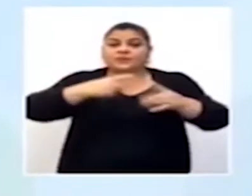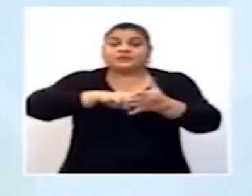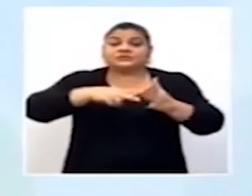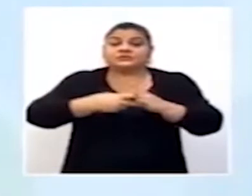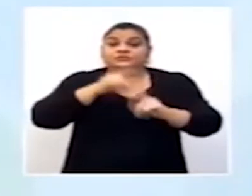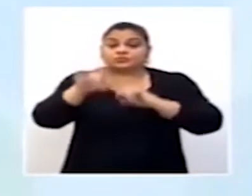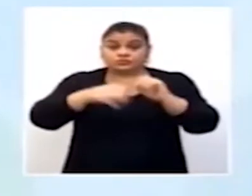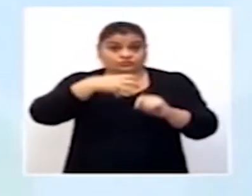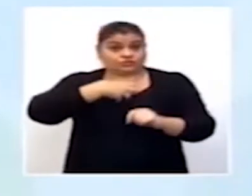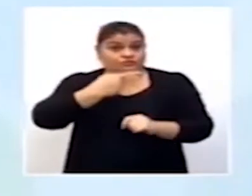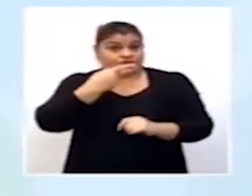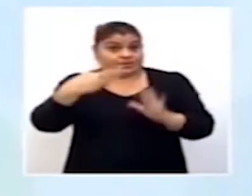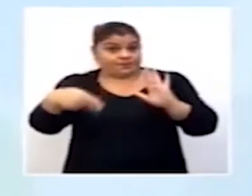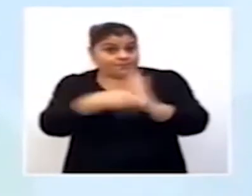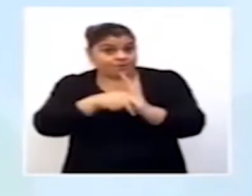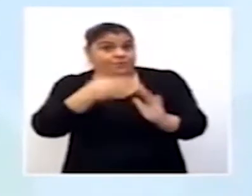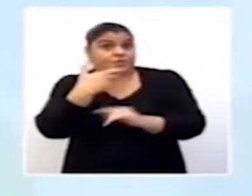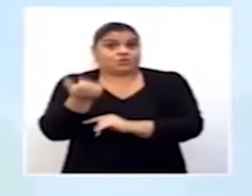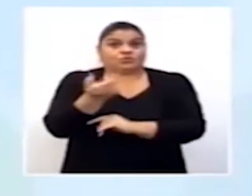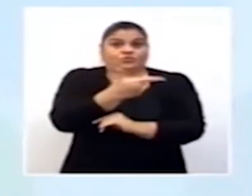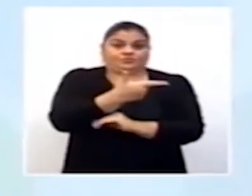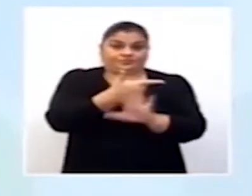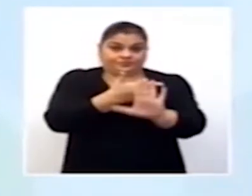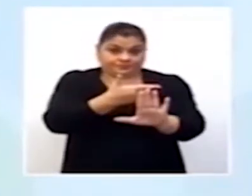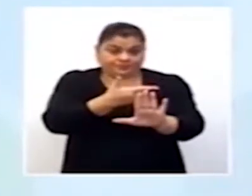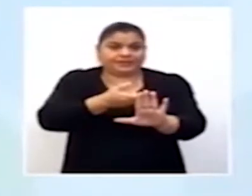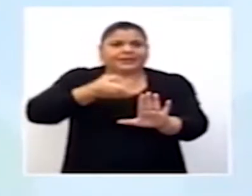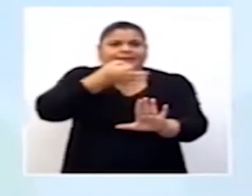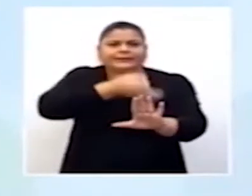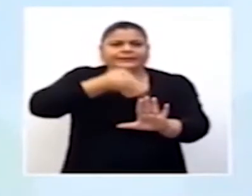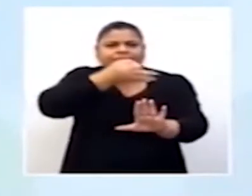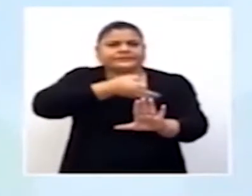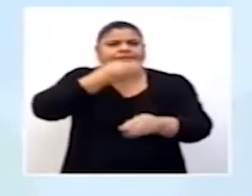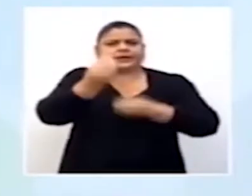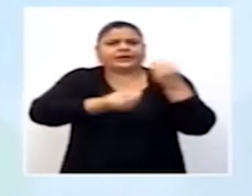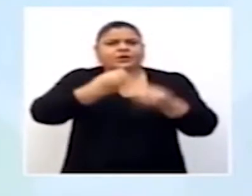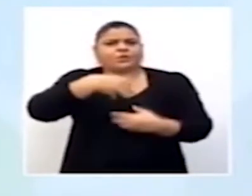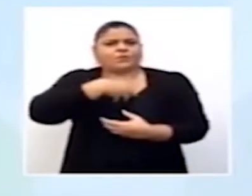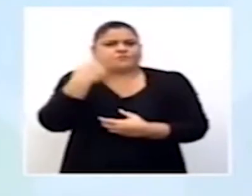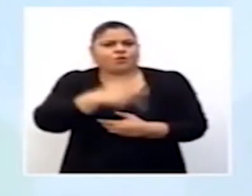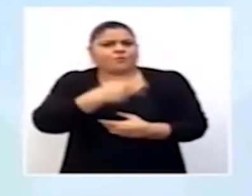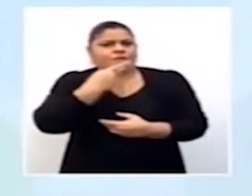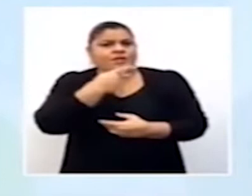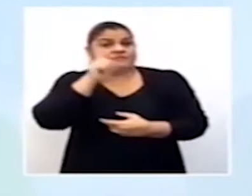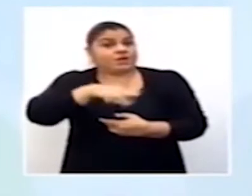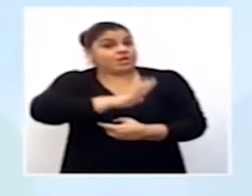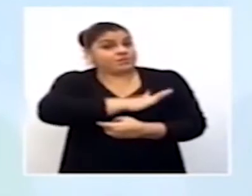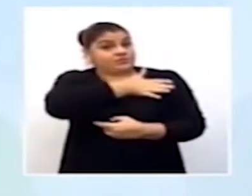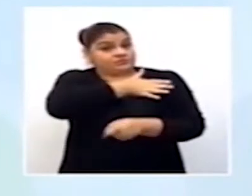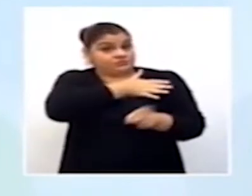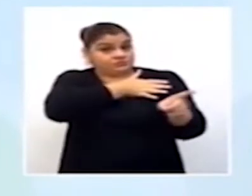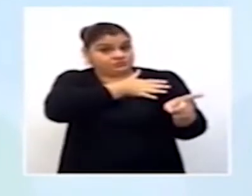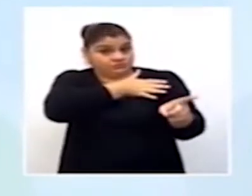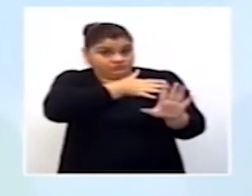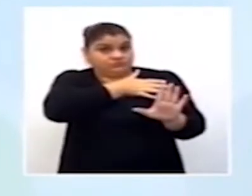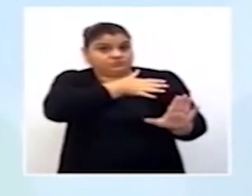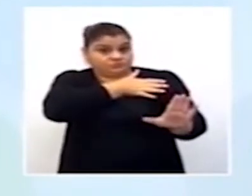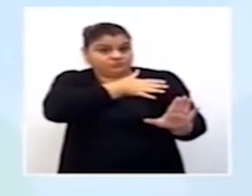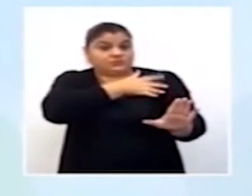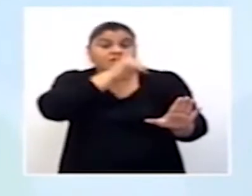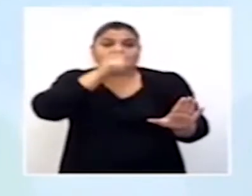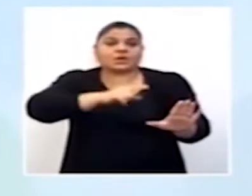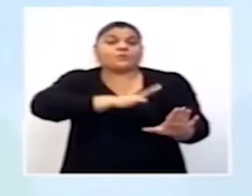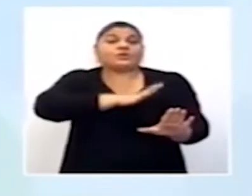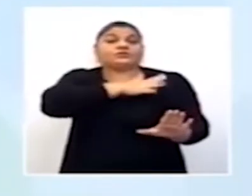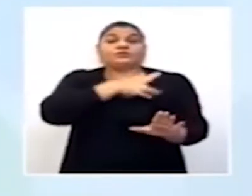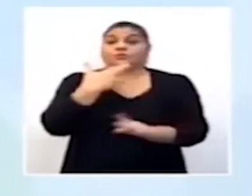isso não significa que um jeito de falar seja melhor que o outro criticar a maneira com uma pessoa fala é um ato de preconceito é o